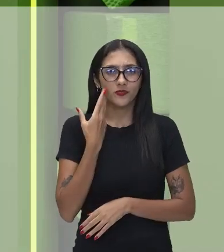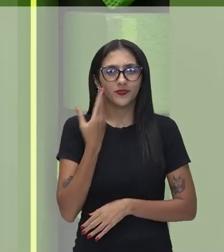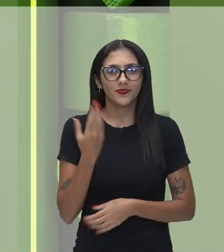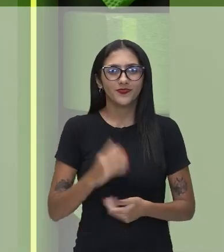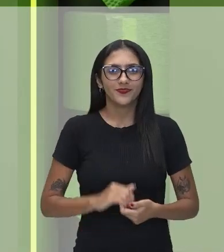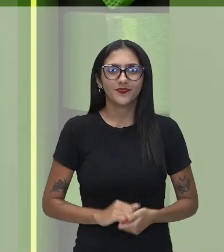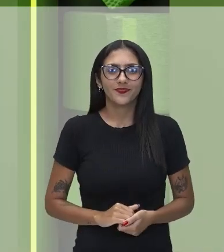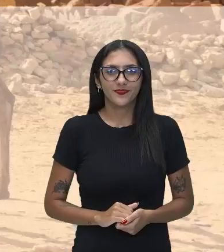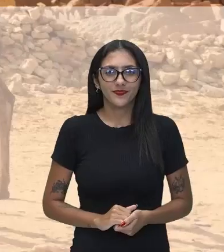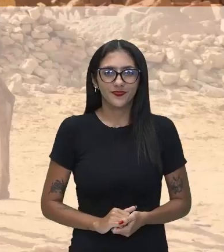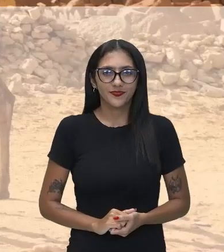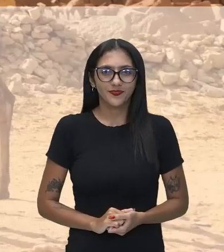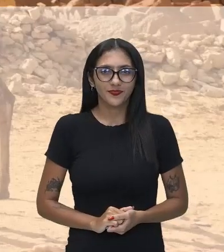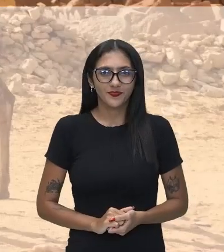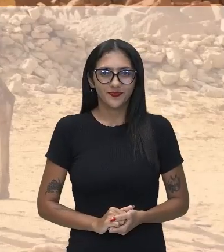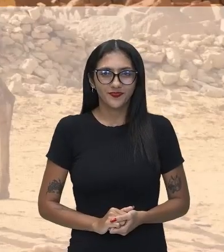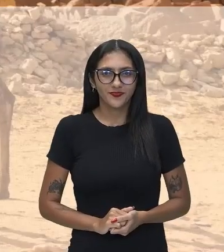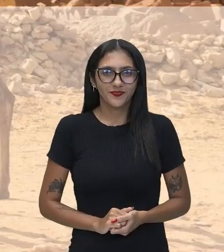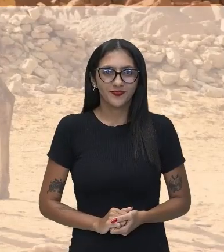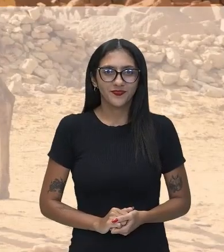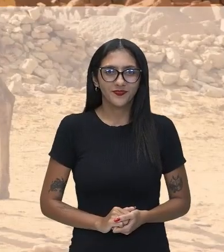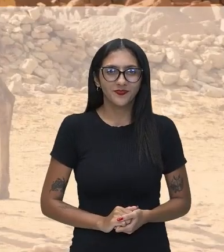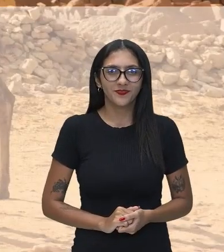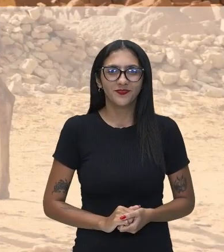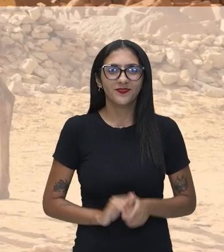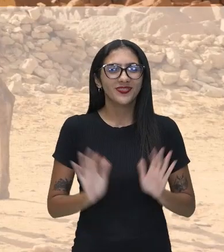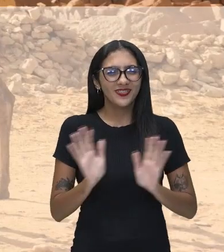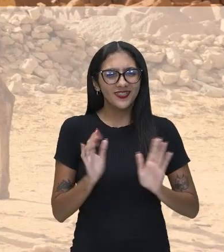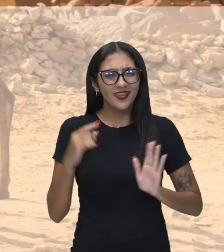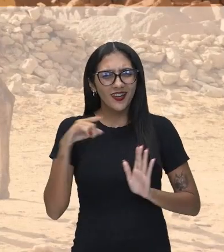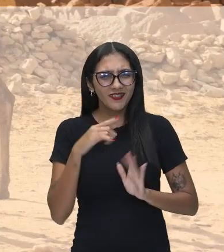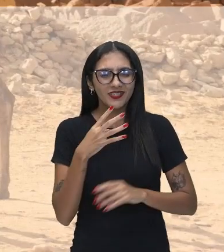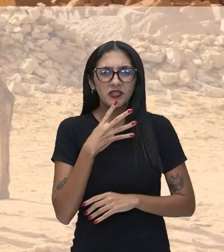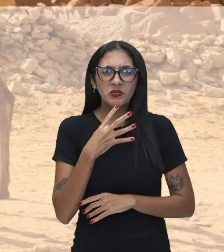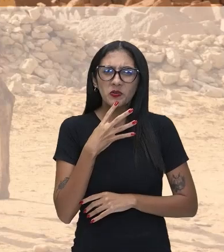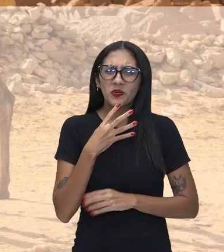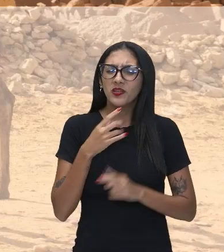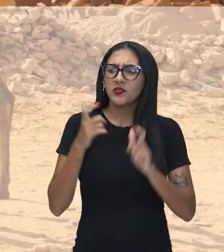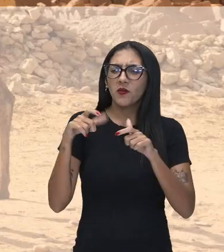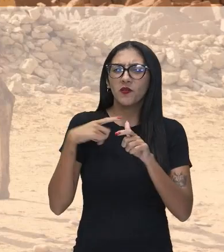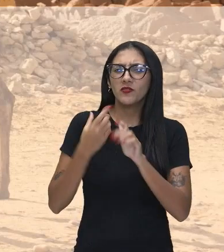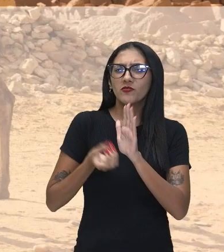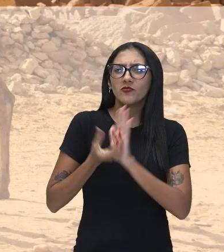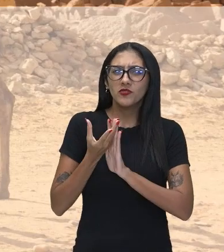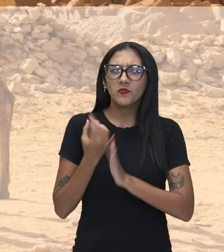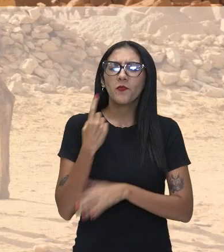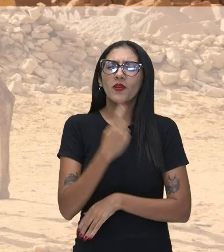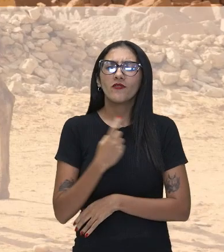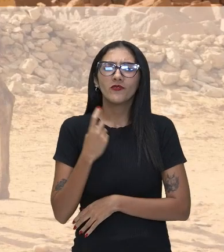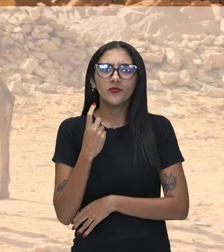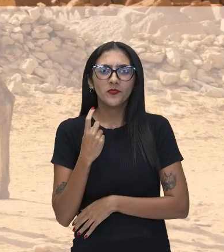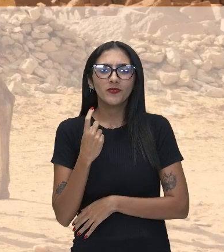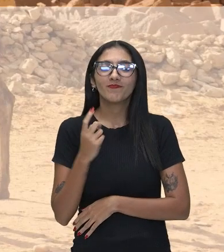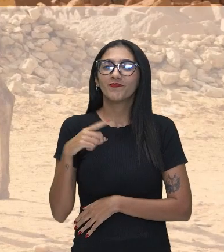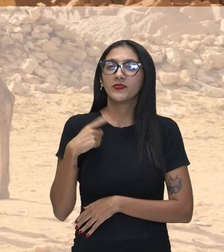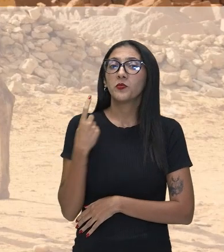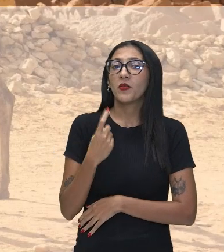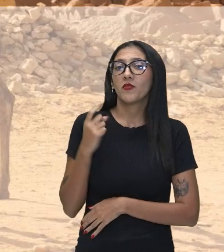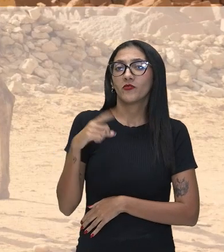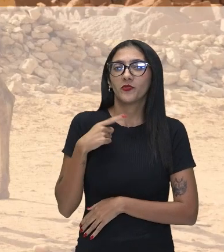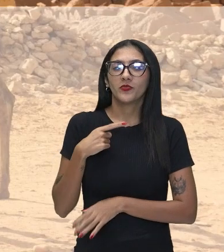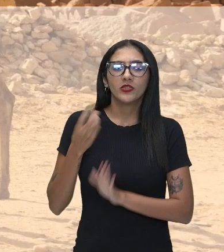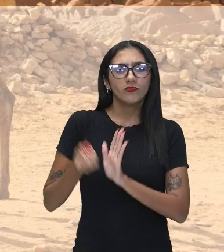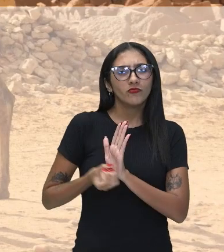lá? Olá, você conhece a origem do perfume? O perfume, ele tem raízes em